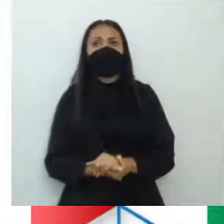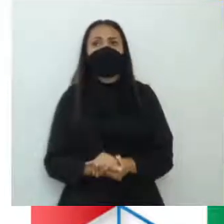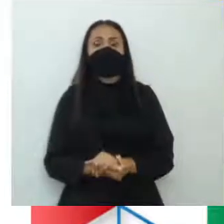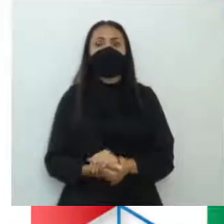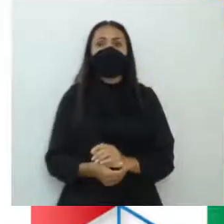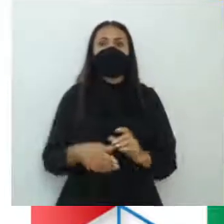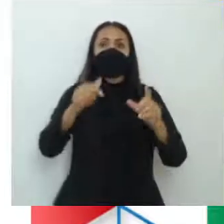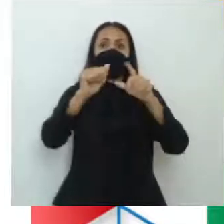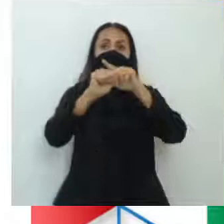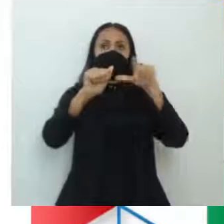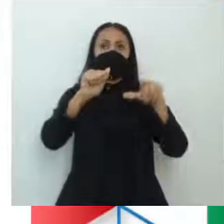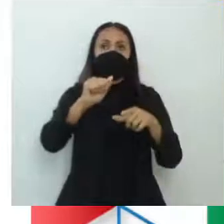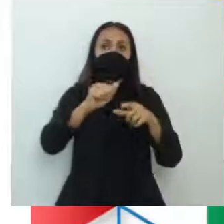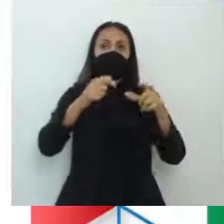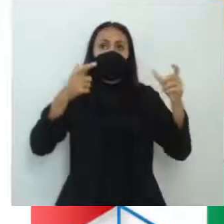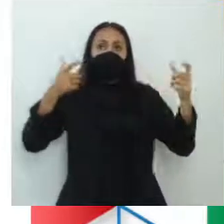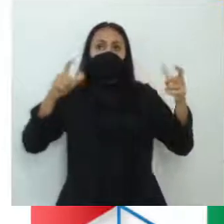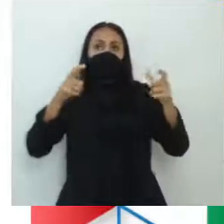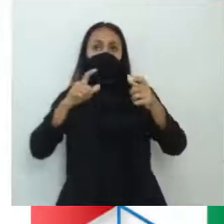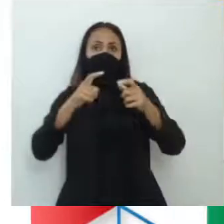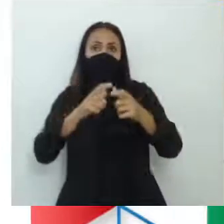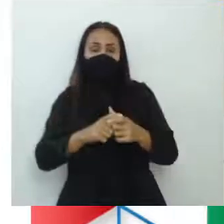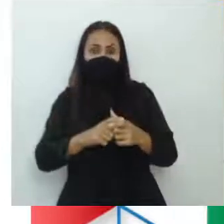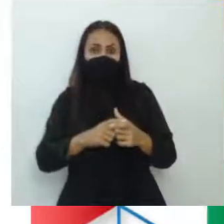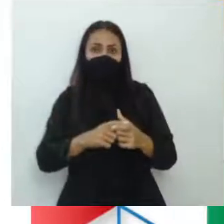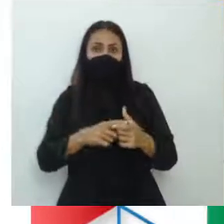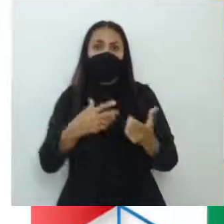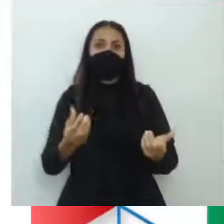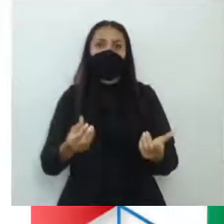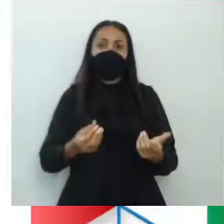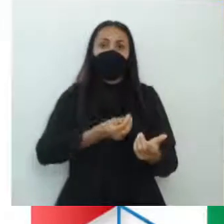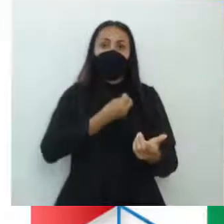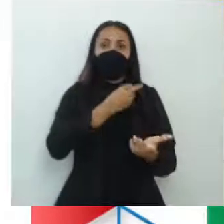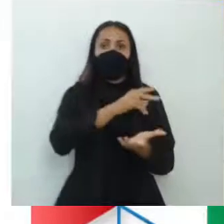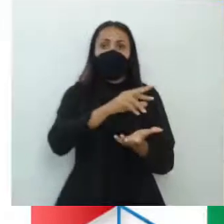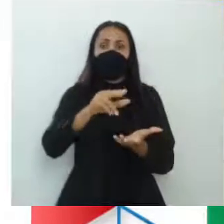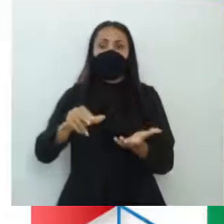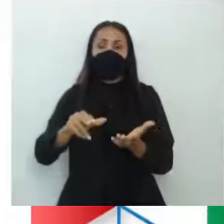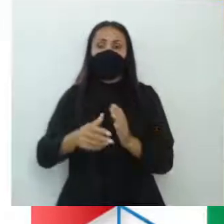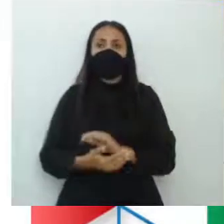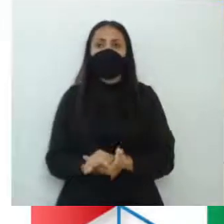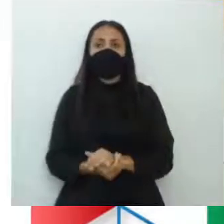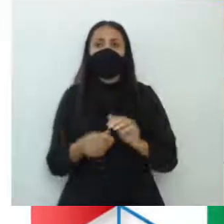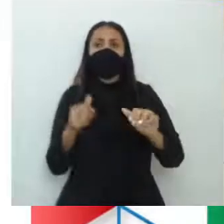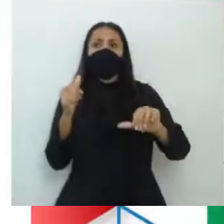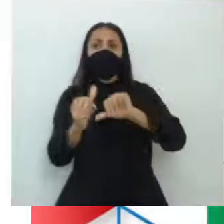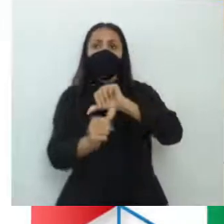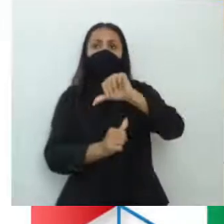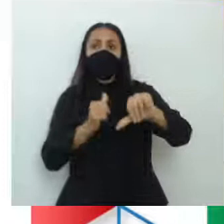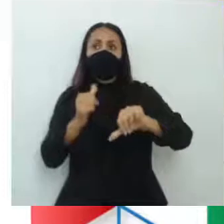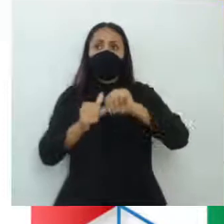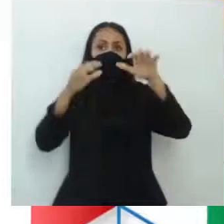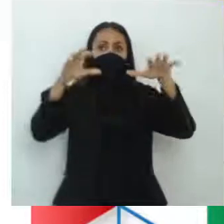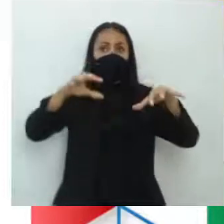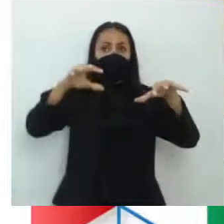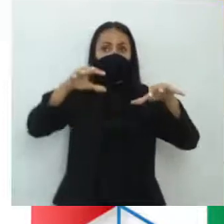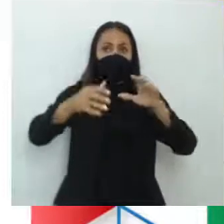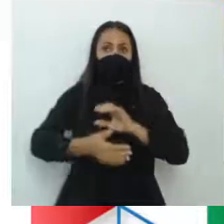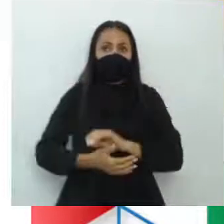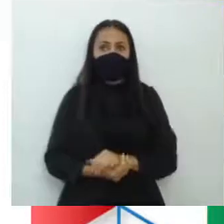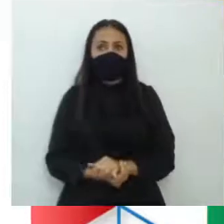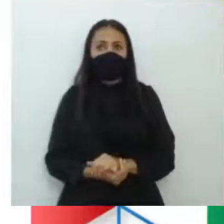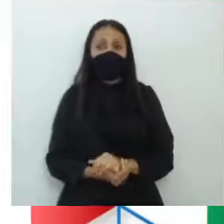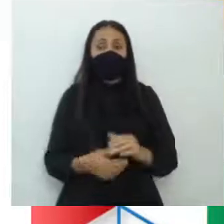A, diminuição da biodiversidade. Letra D, alterações do regime de chuvas.